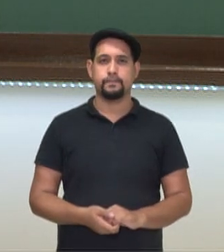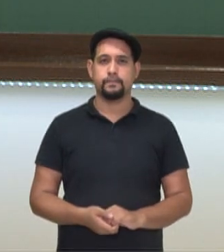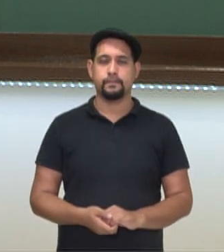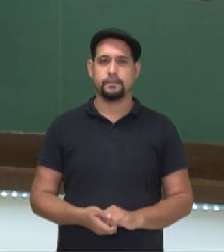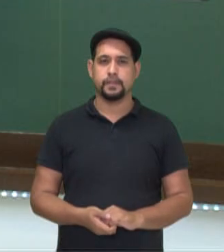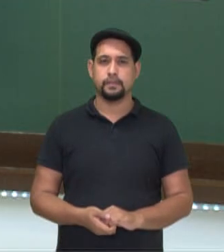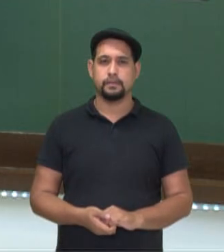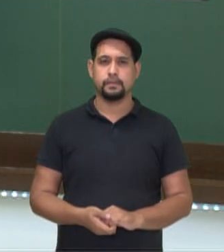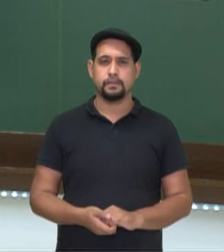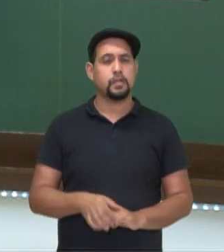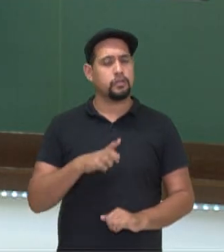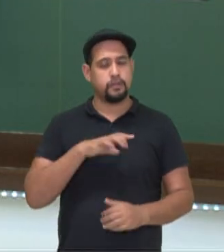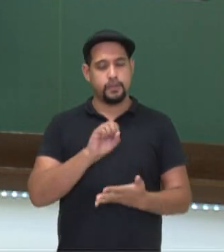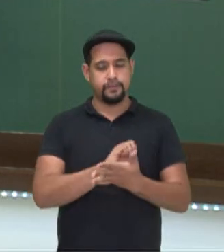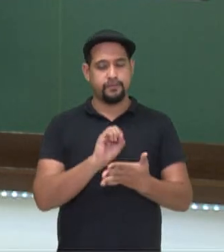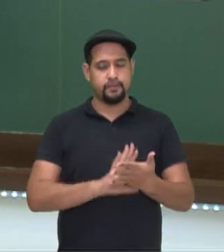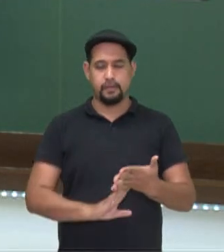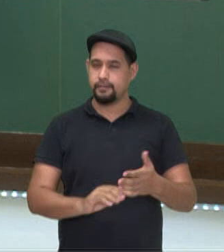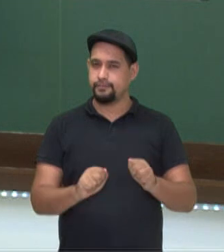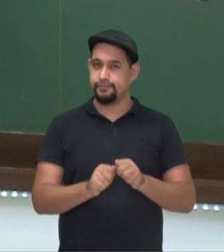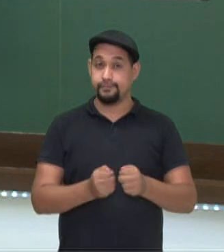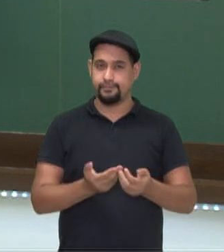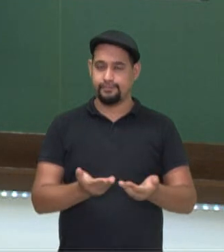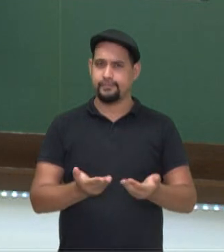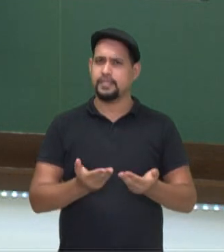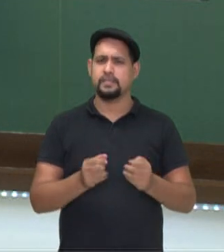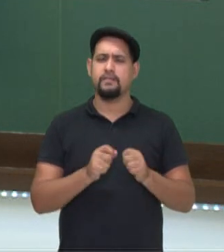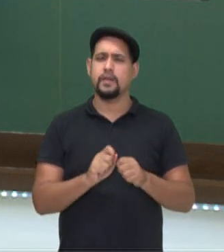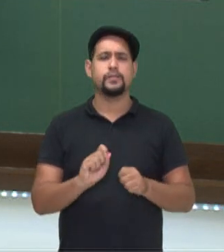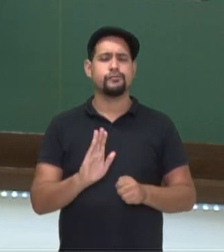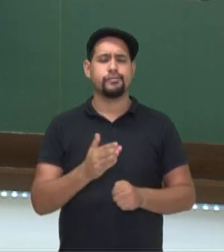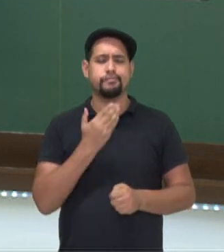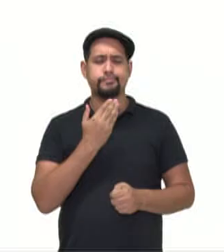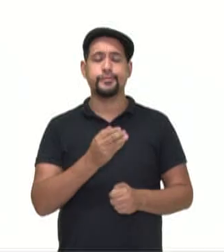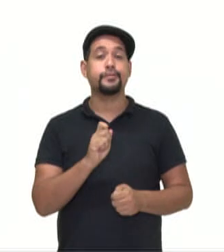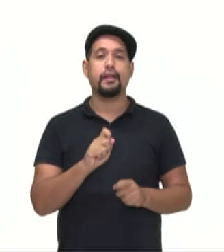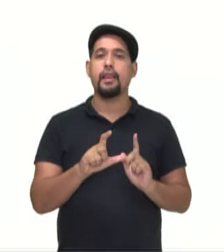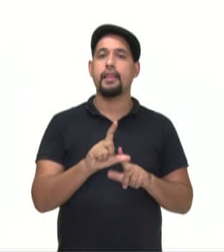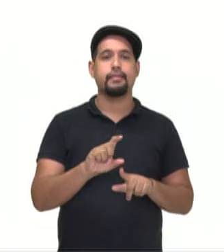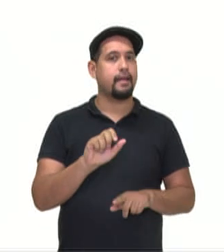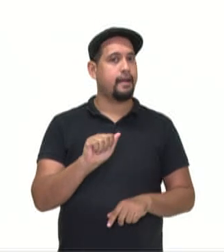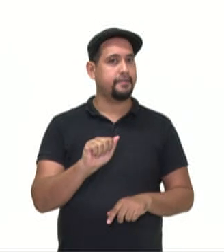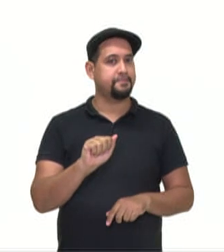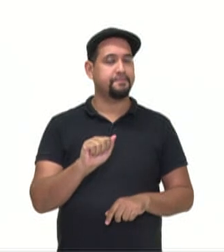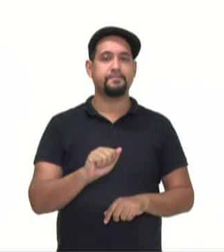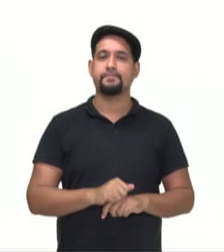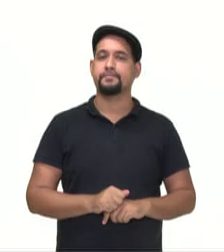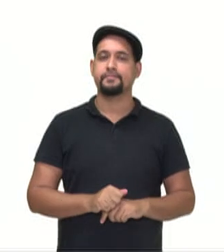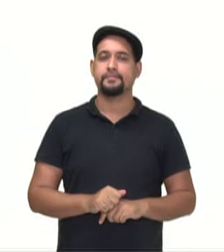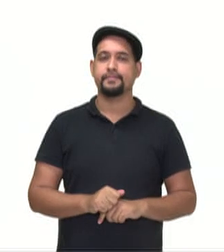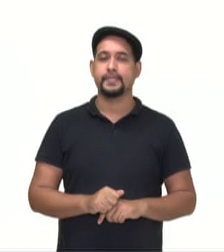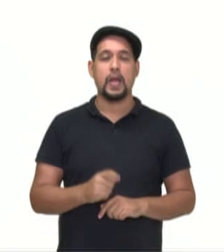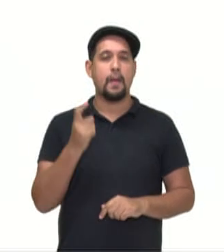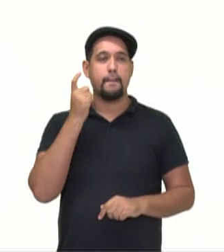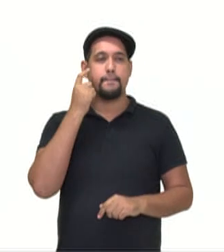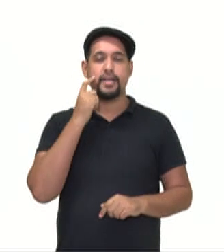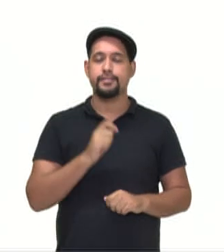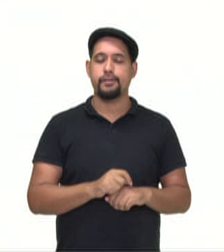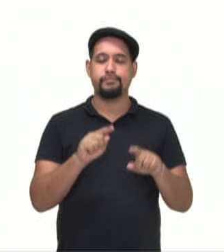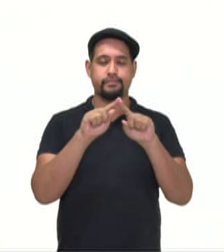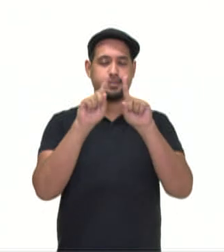Olha lá, agora eu tenho um exercício para você. Faça o que se pede. Letra A. Considere um quadrado de lado